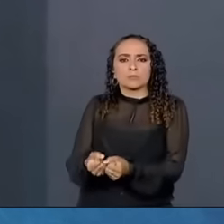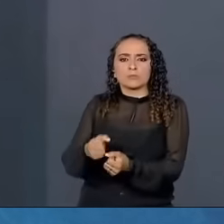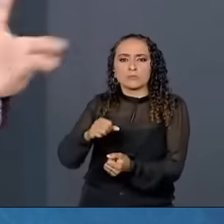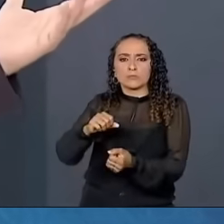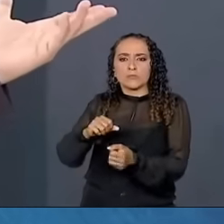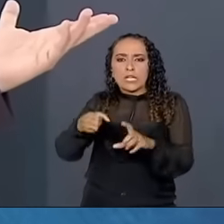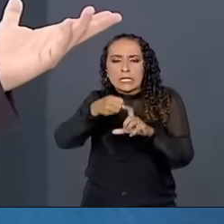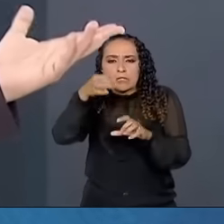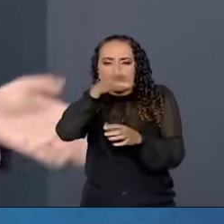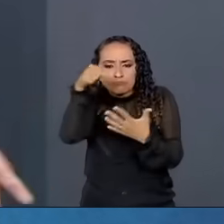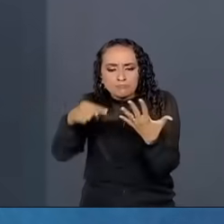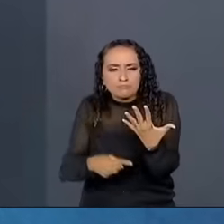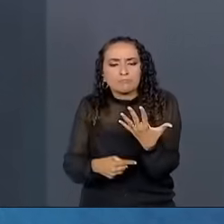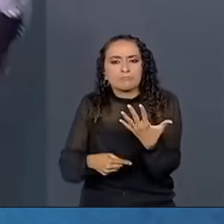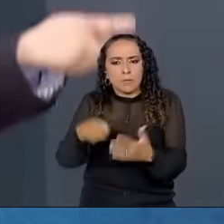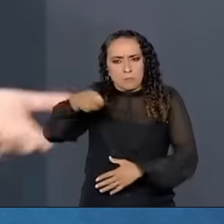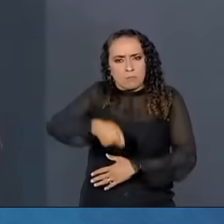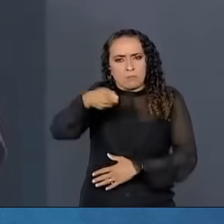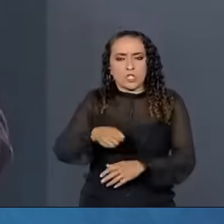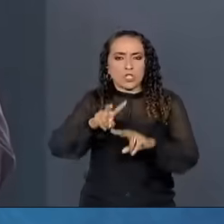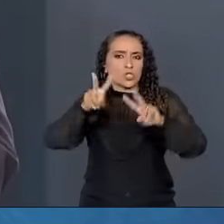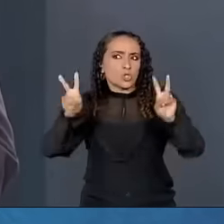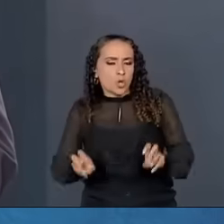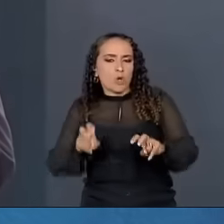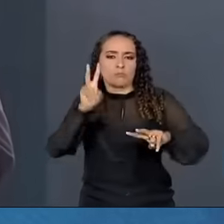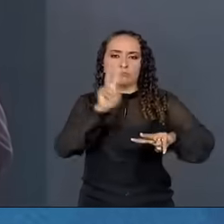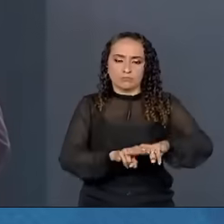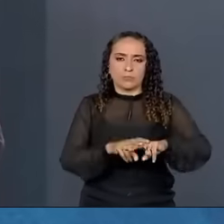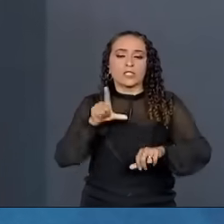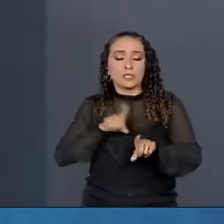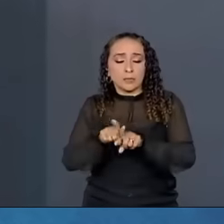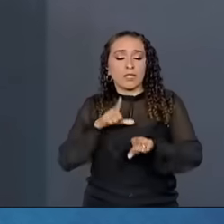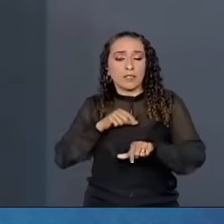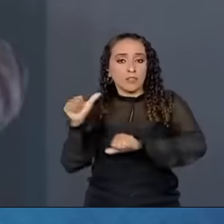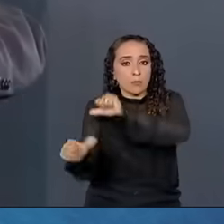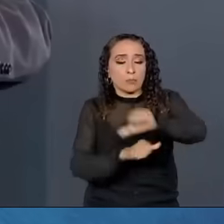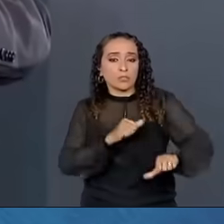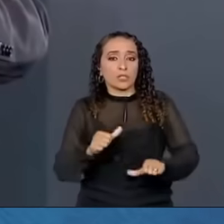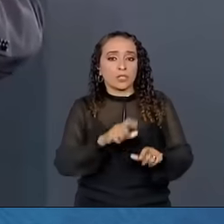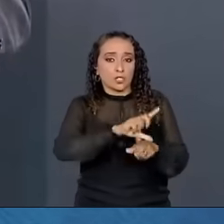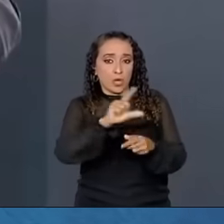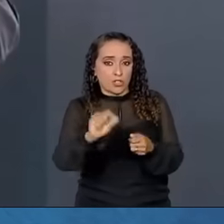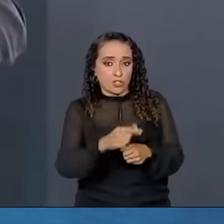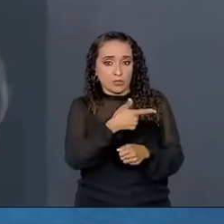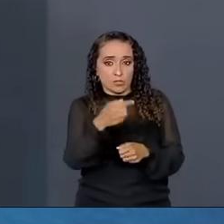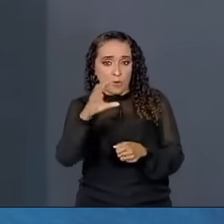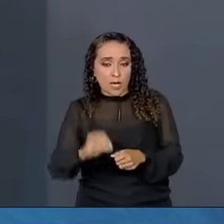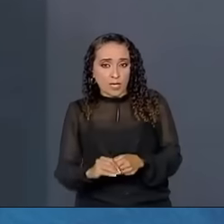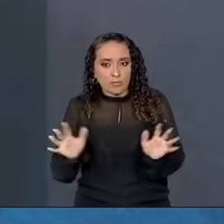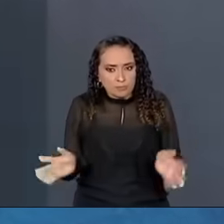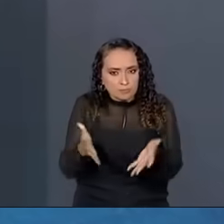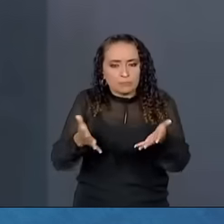relação às prisões preventivas. E nós tivemos uma mudança do artigo 319 do Código de Processo Penal, estimulando as